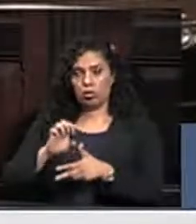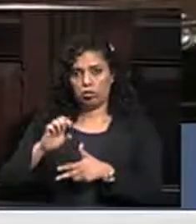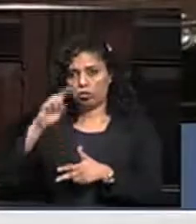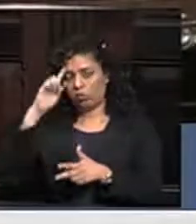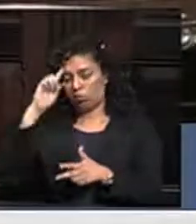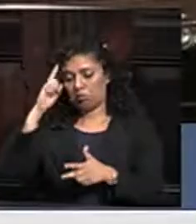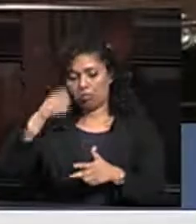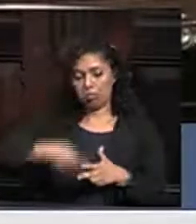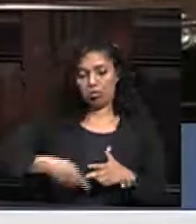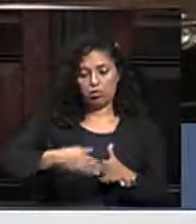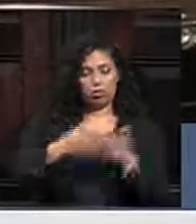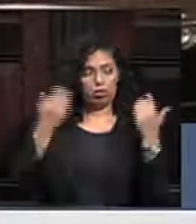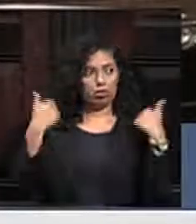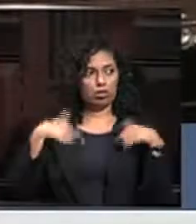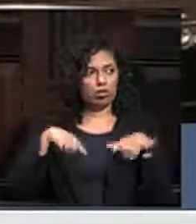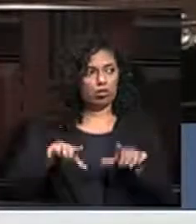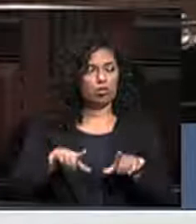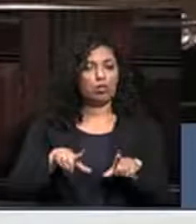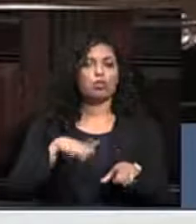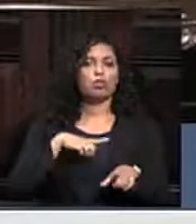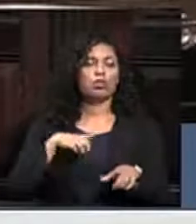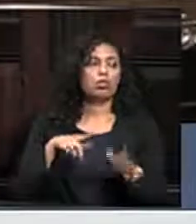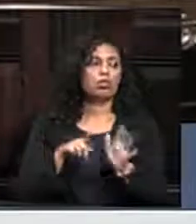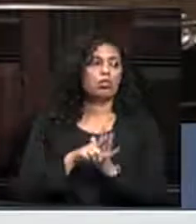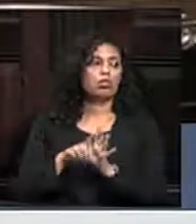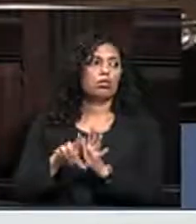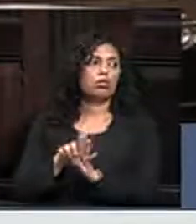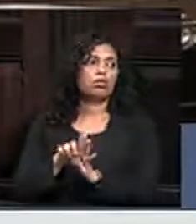governador, está o projeto de